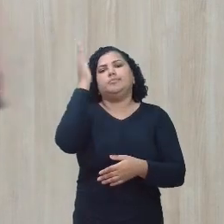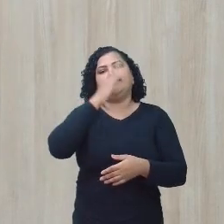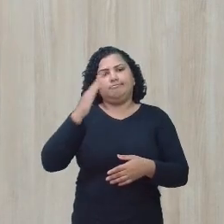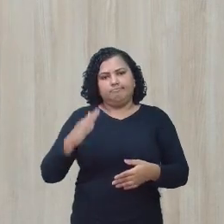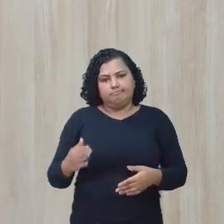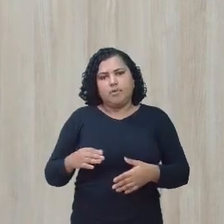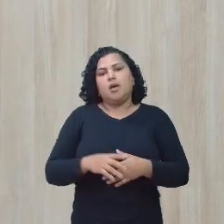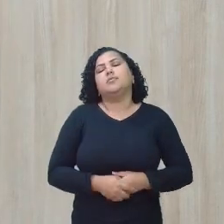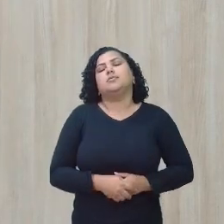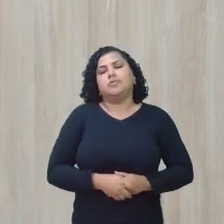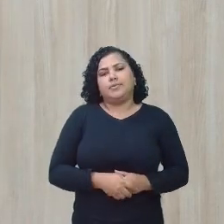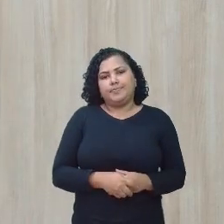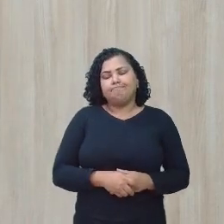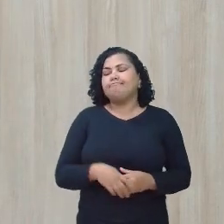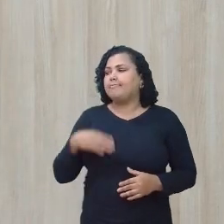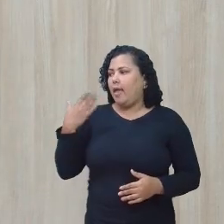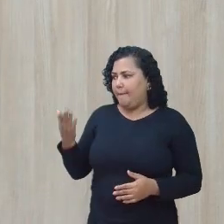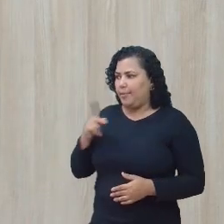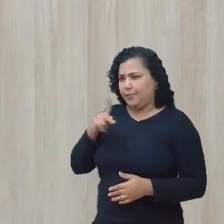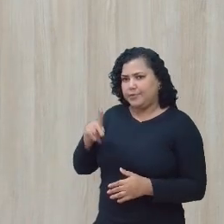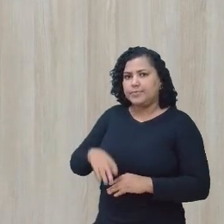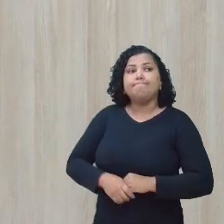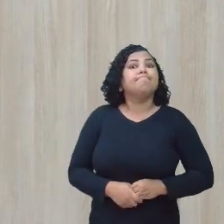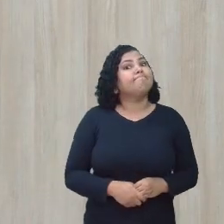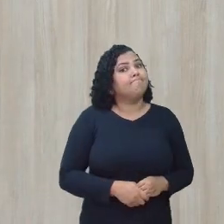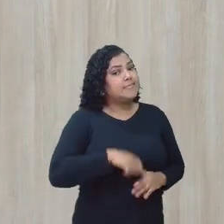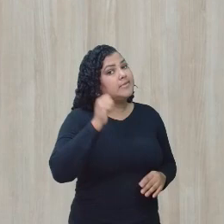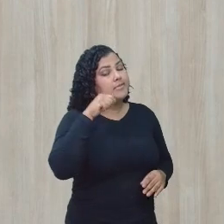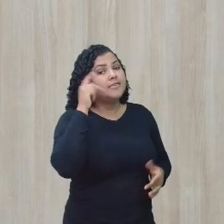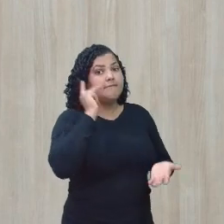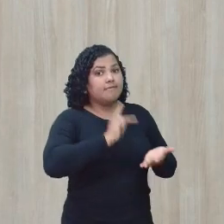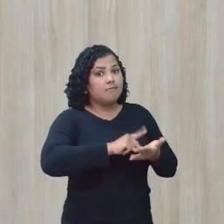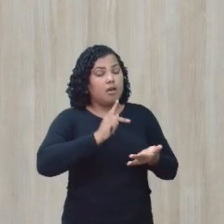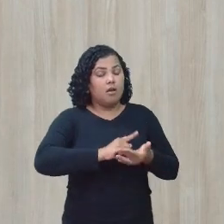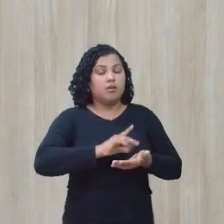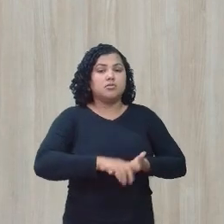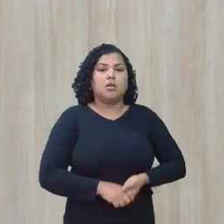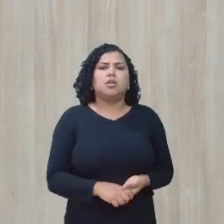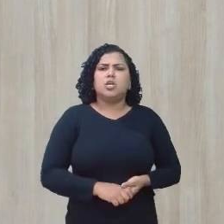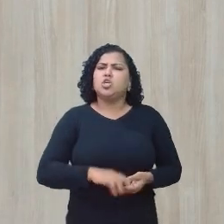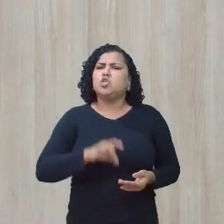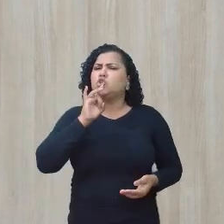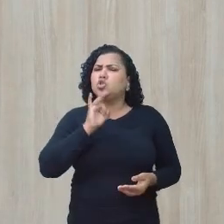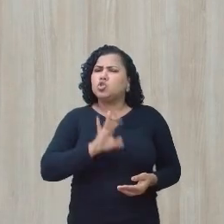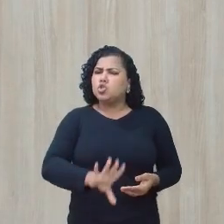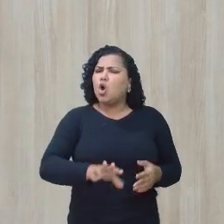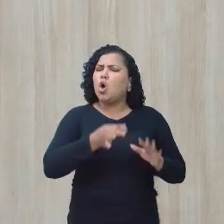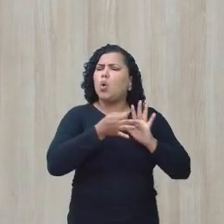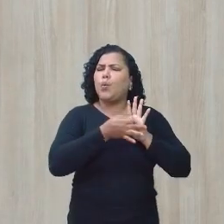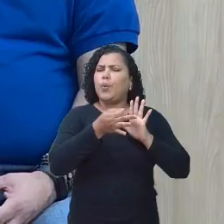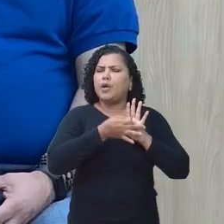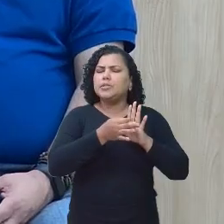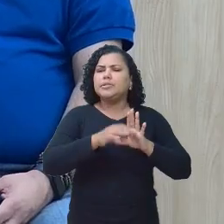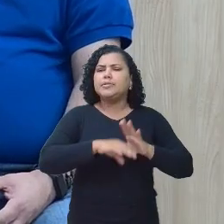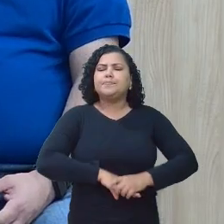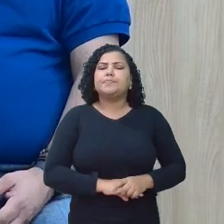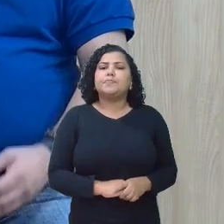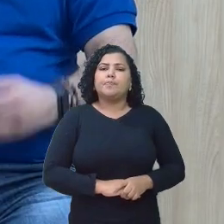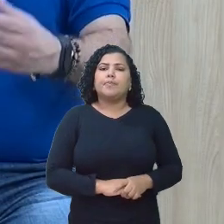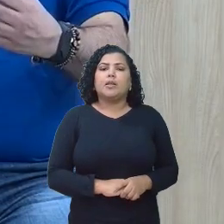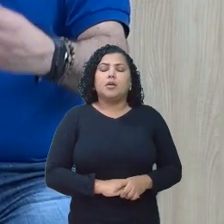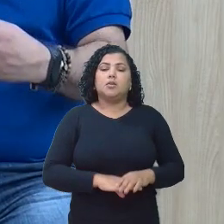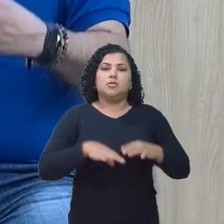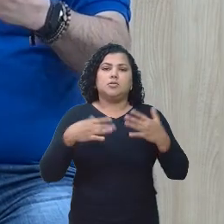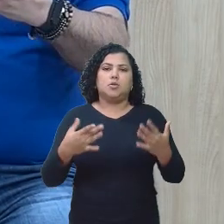escravização, enfim, professor Luciano. Verdade. E só um apontamento. Embora a